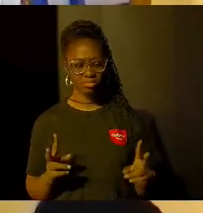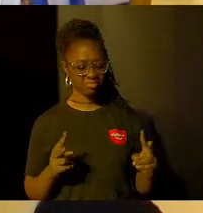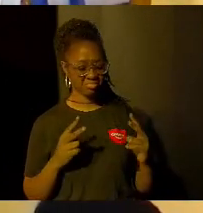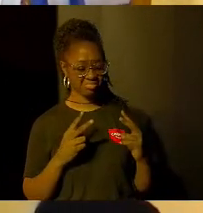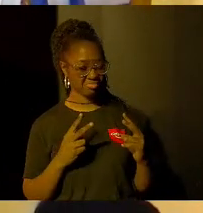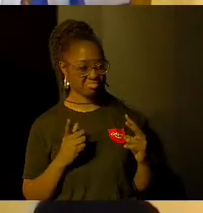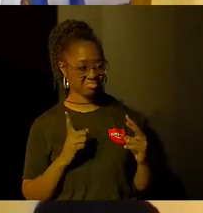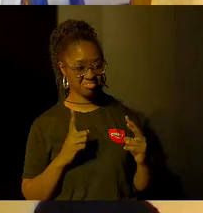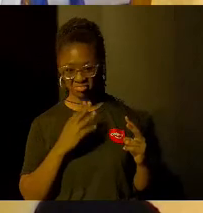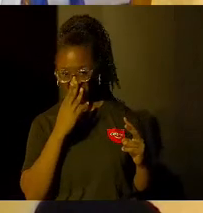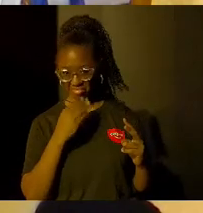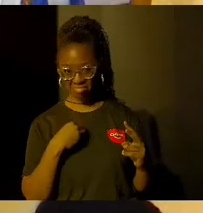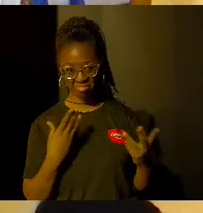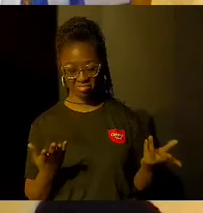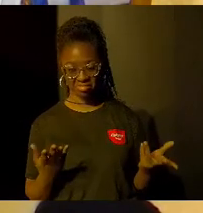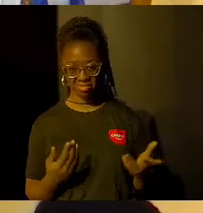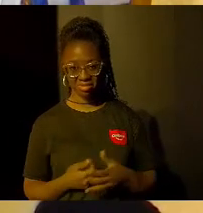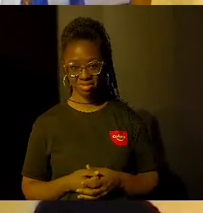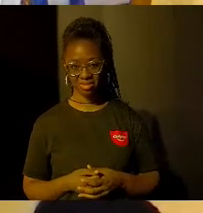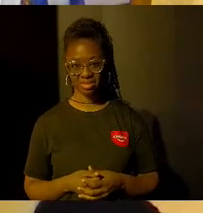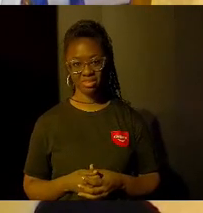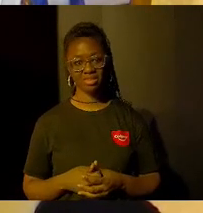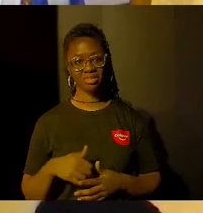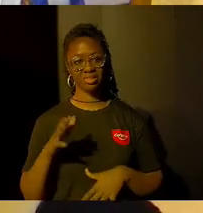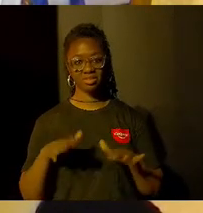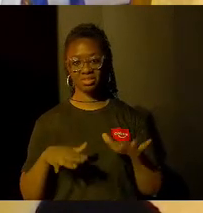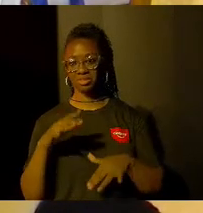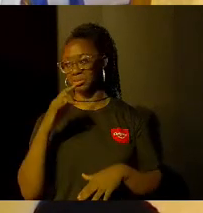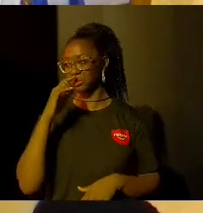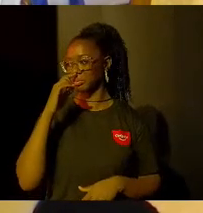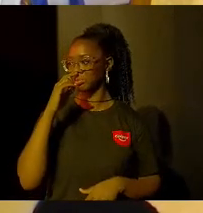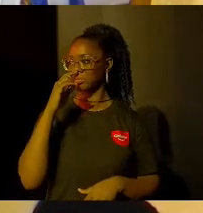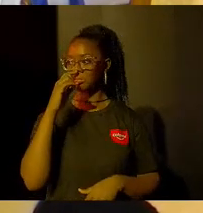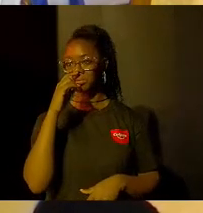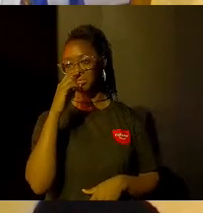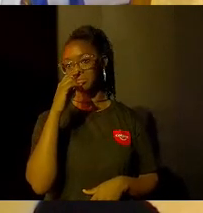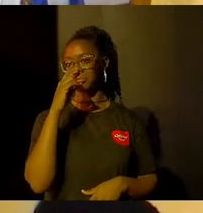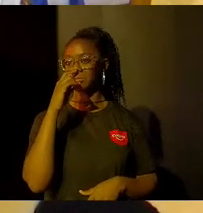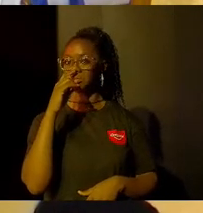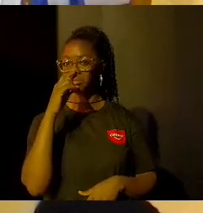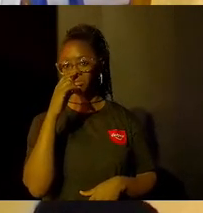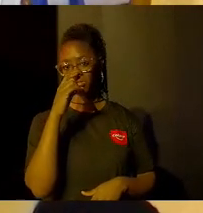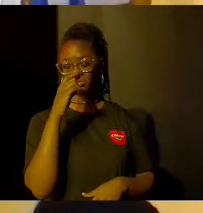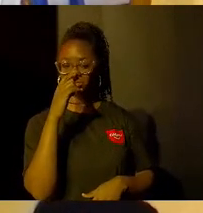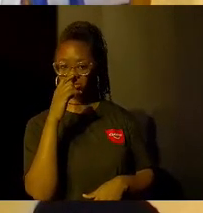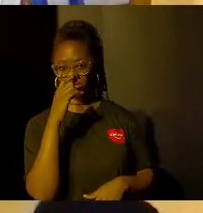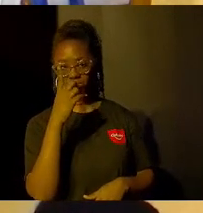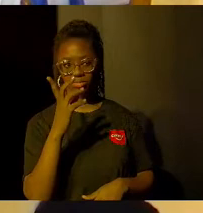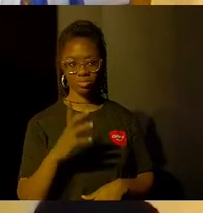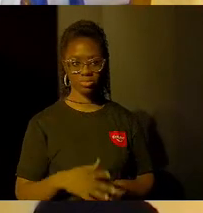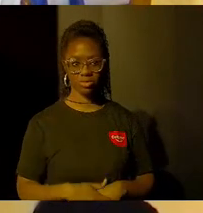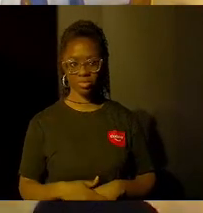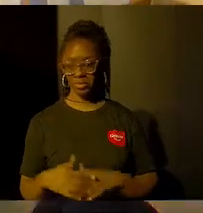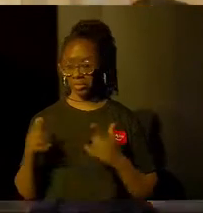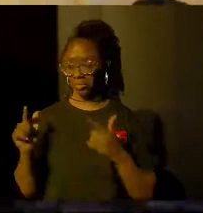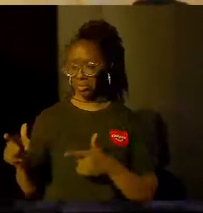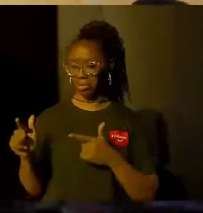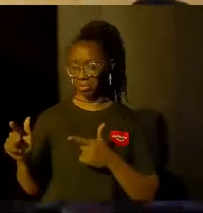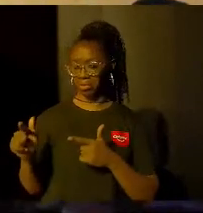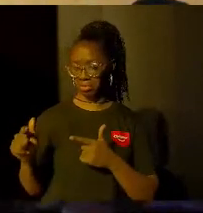cara ela deve ser uma dessas madama que lambe o patrão me detona a faxineira